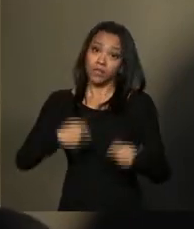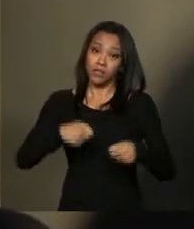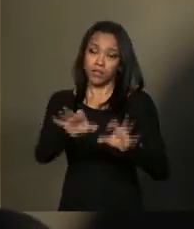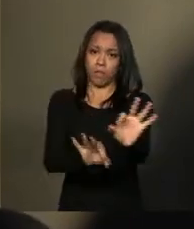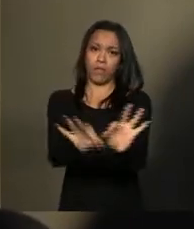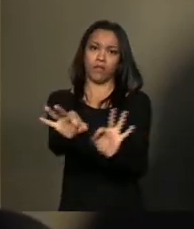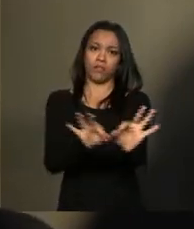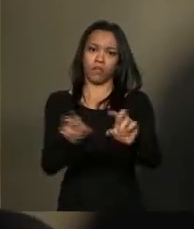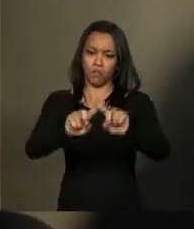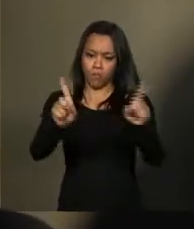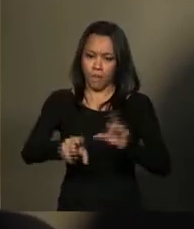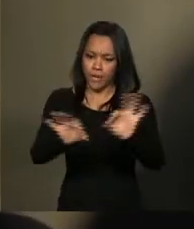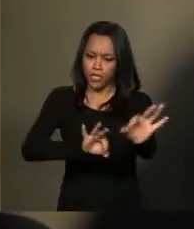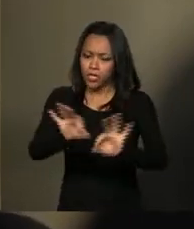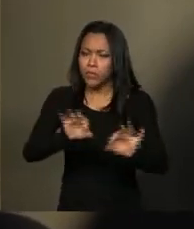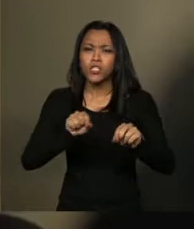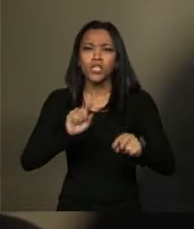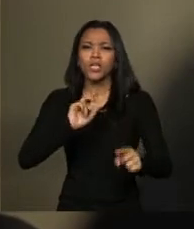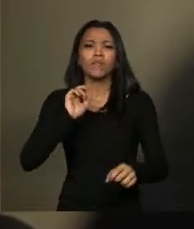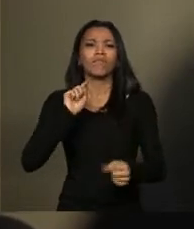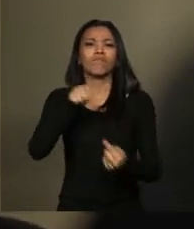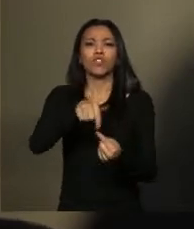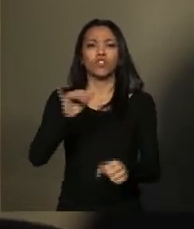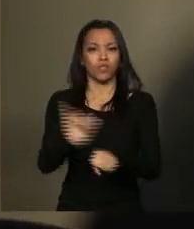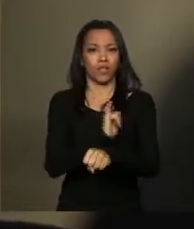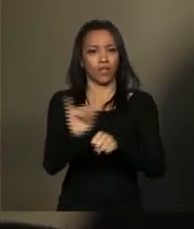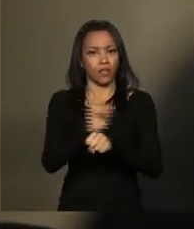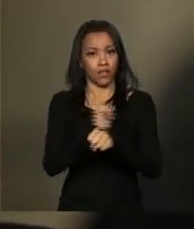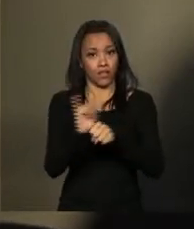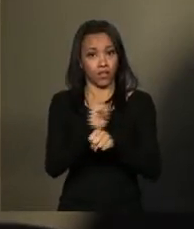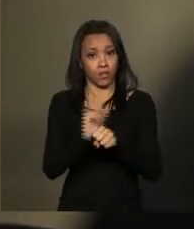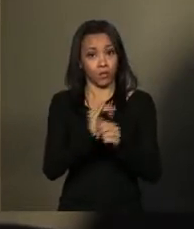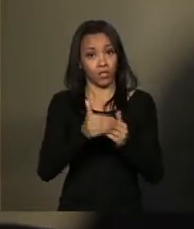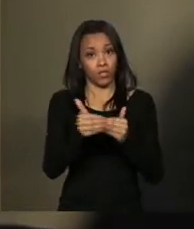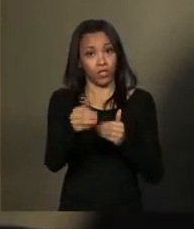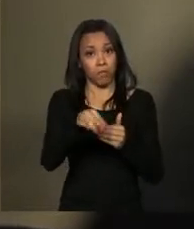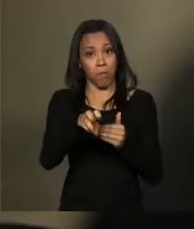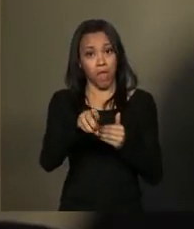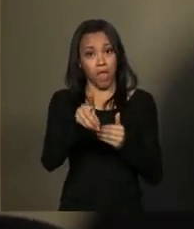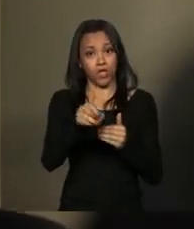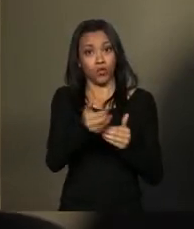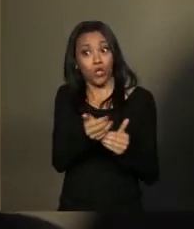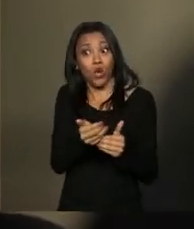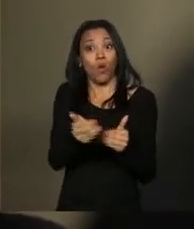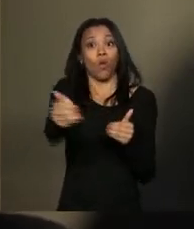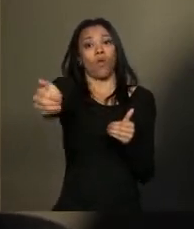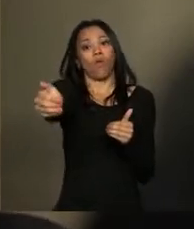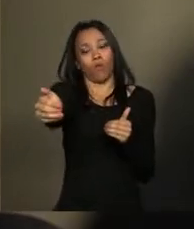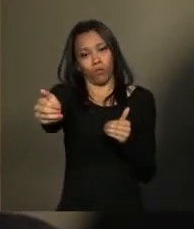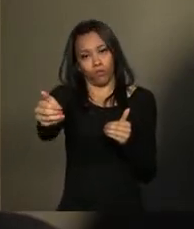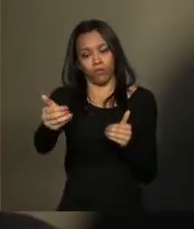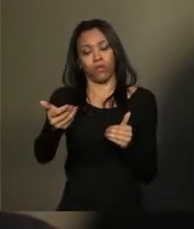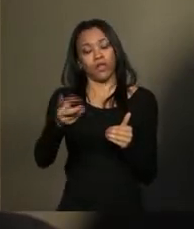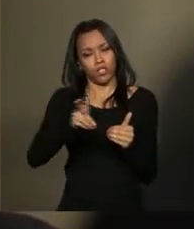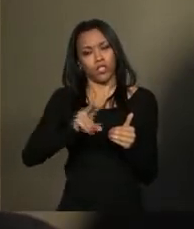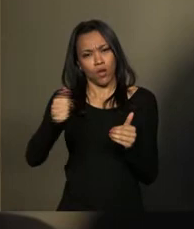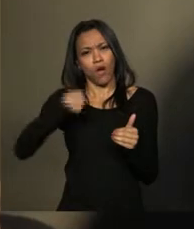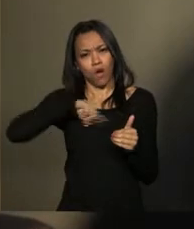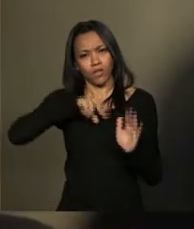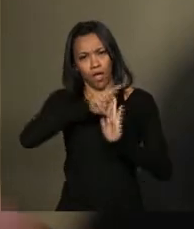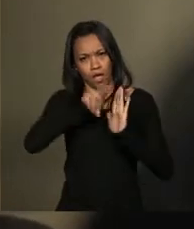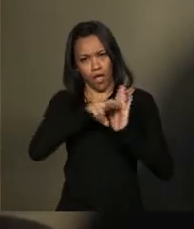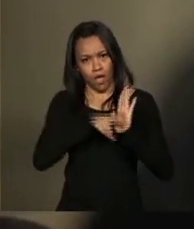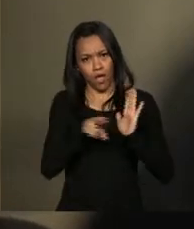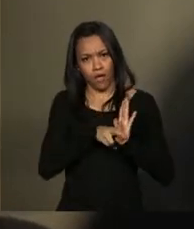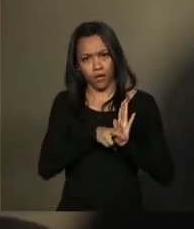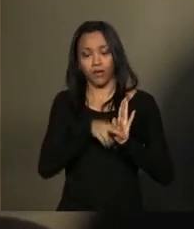a gente chama de planejamento estratégico de médio e longo prazo. Nós vamos dar as diretrizes e os